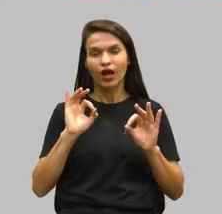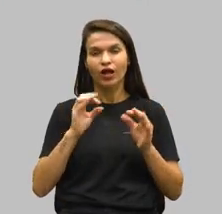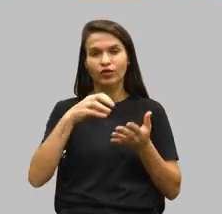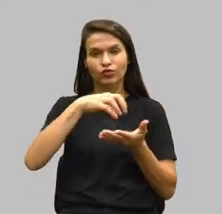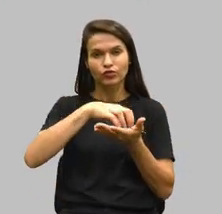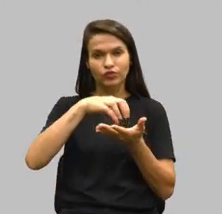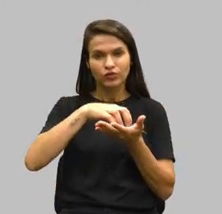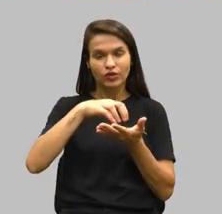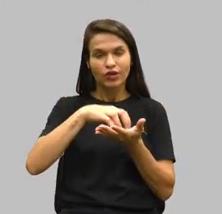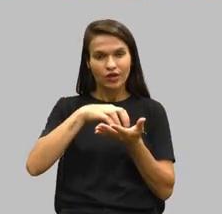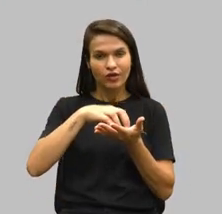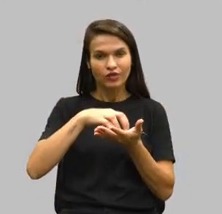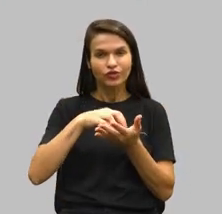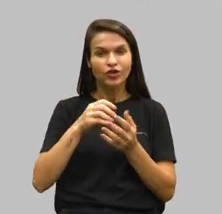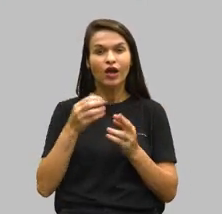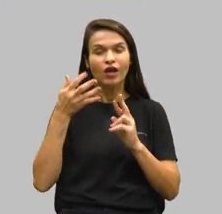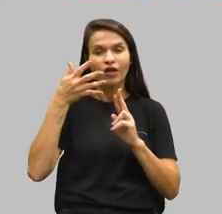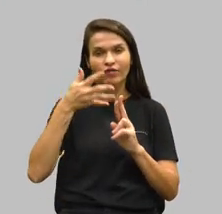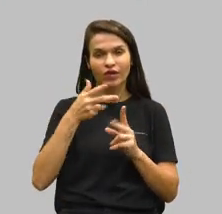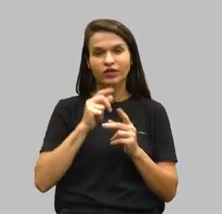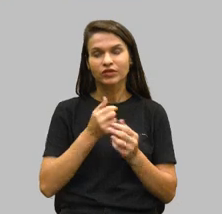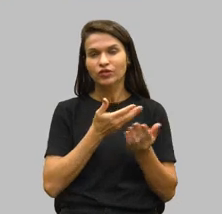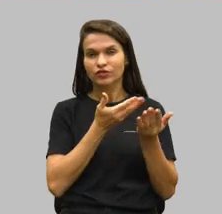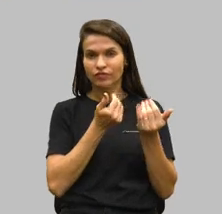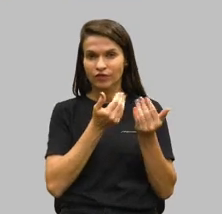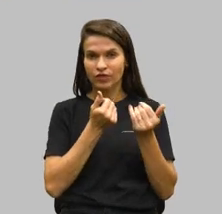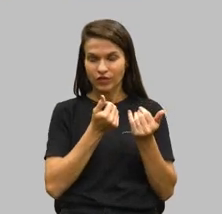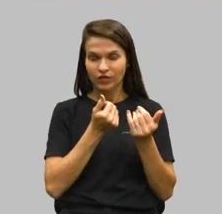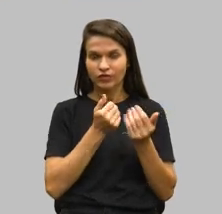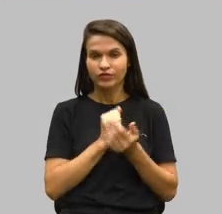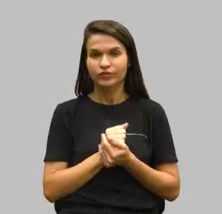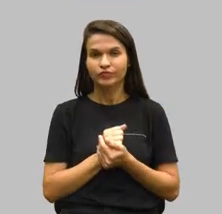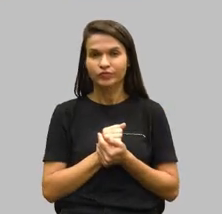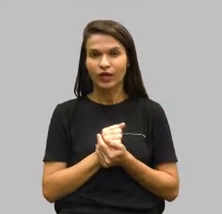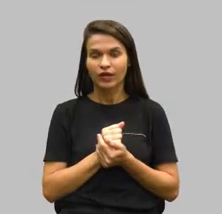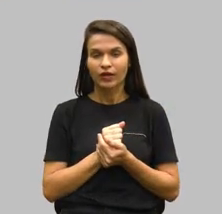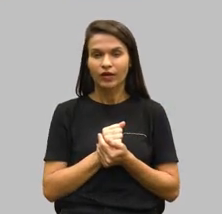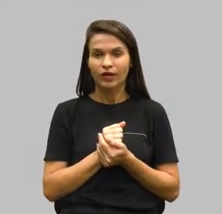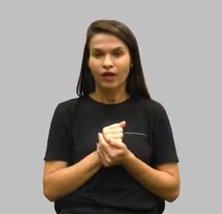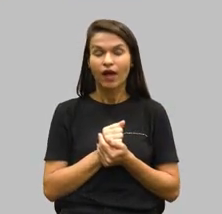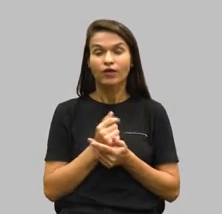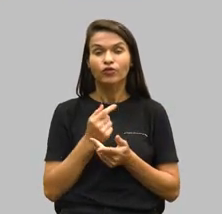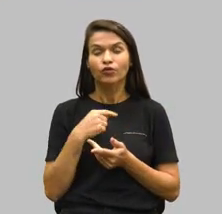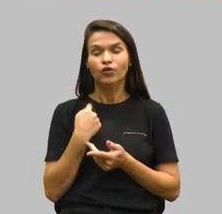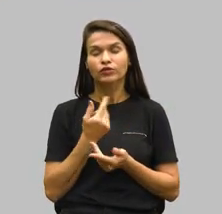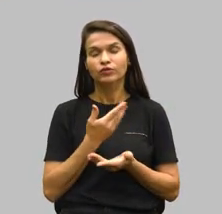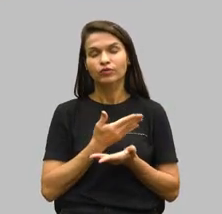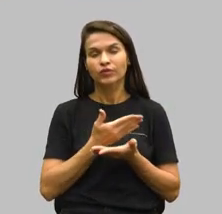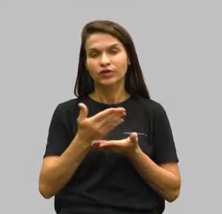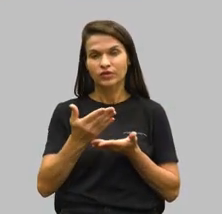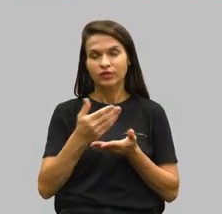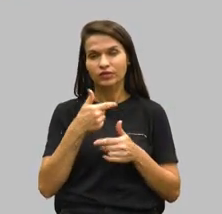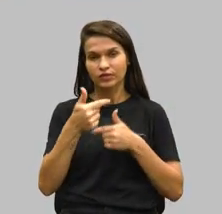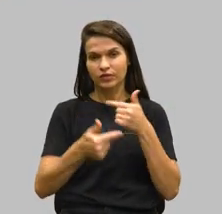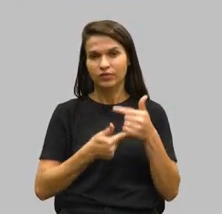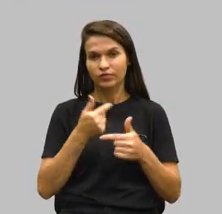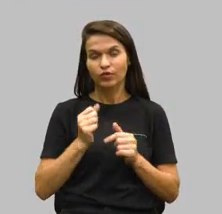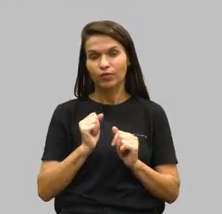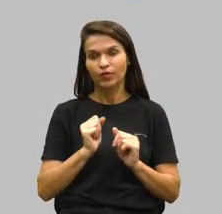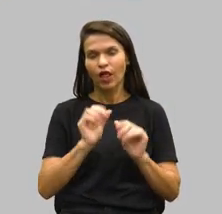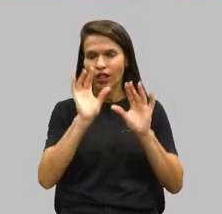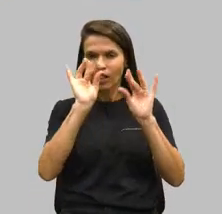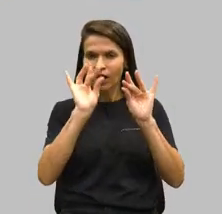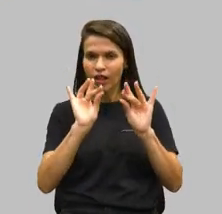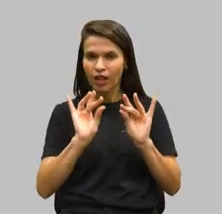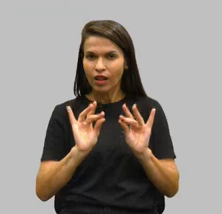juventude aqui na praça da estação e nesta ocasião nós começamos esse trabalho de poder definir e